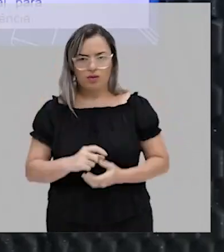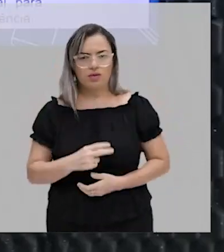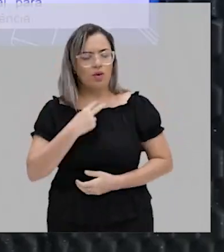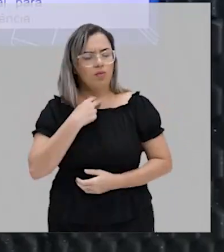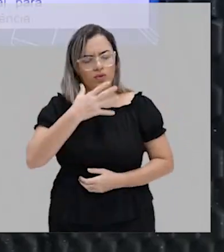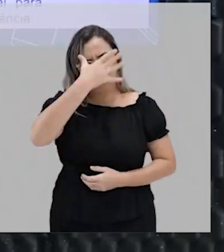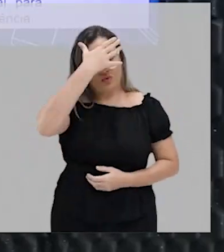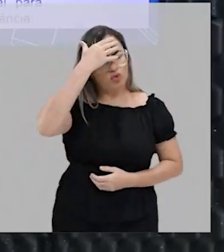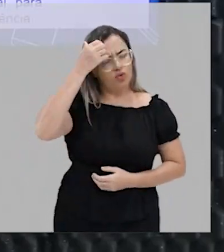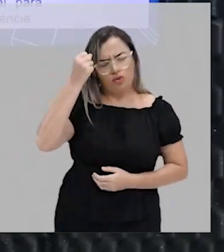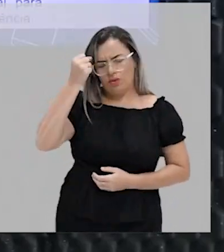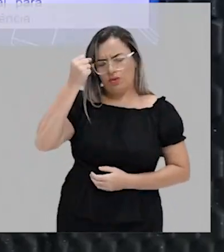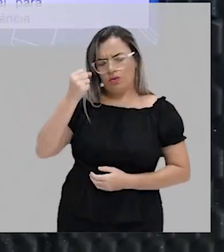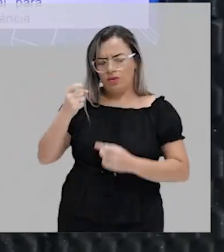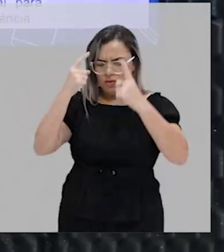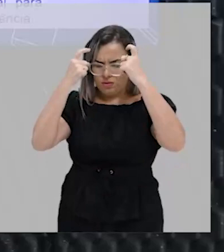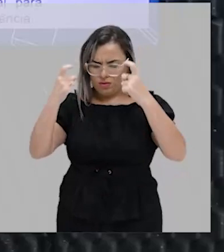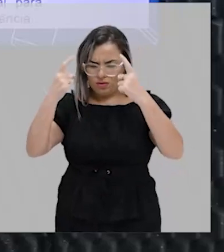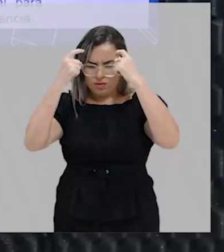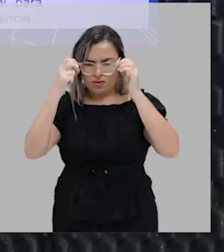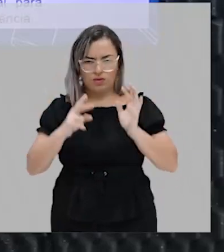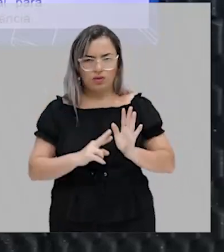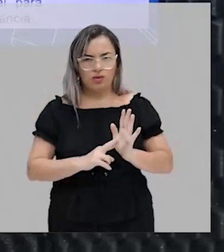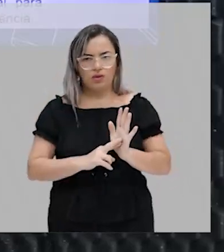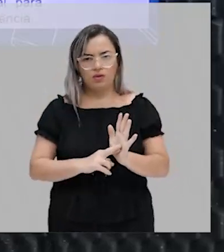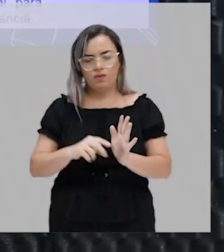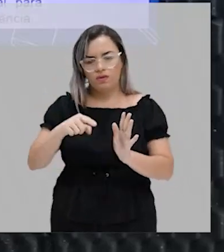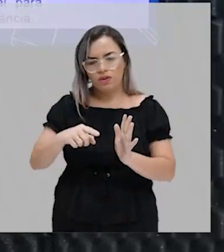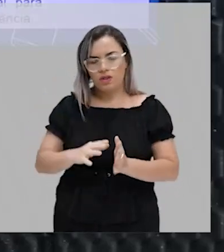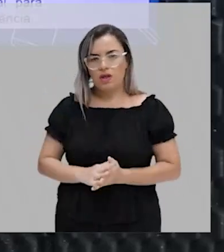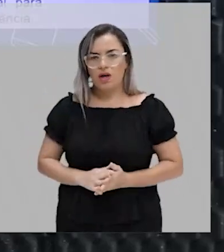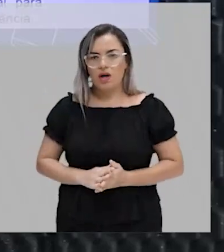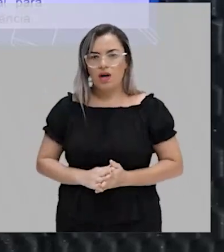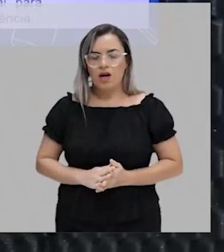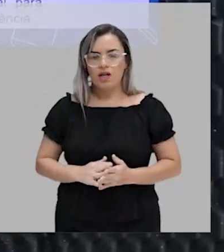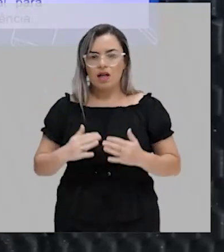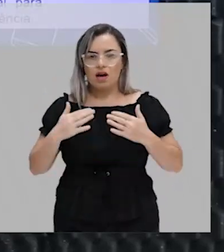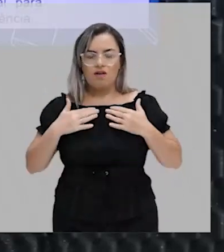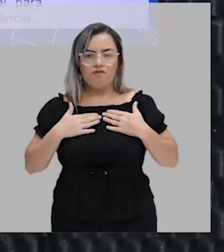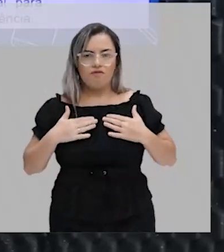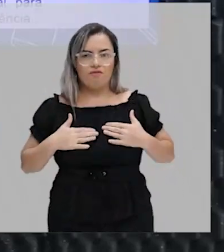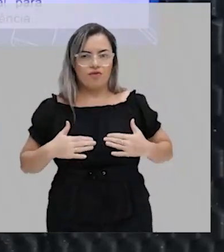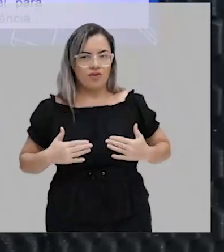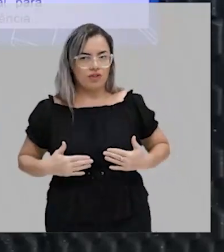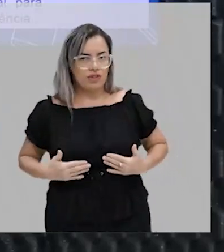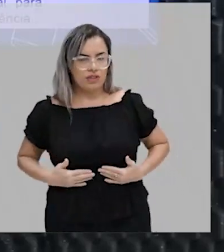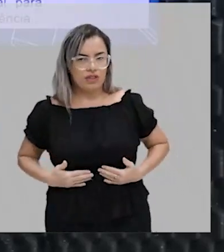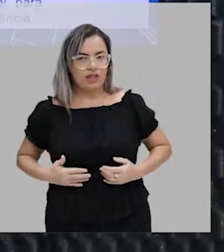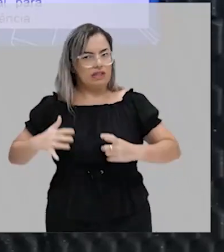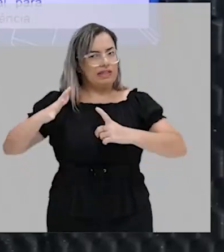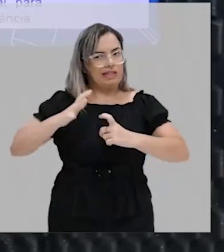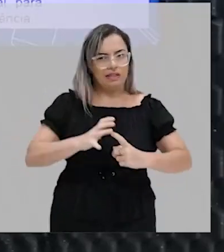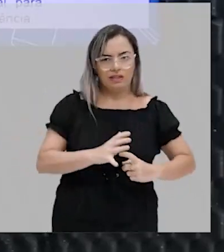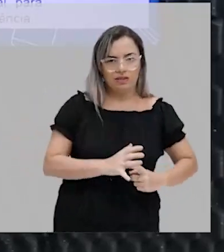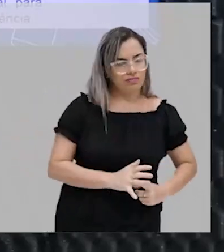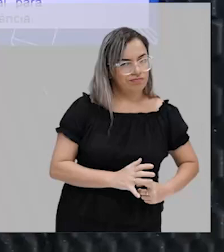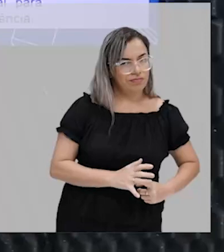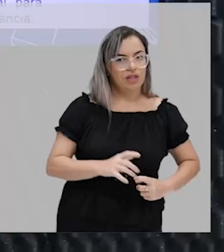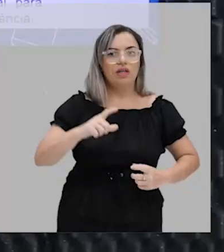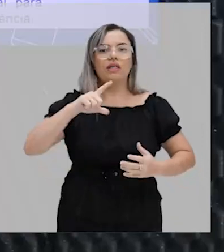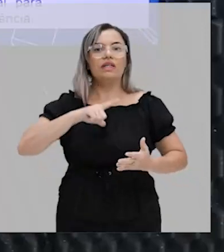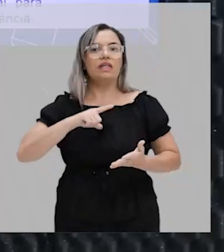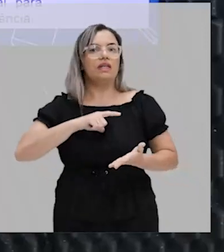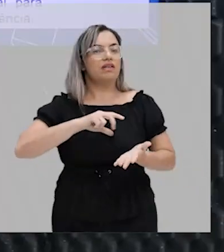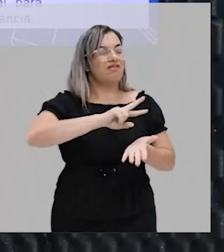disso. Violência não se demonstra apenas na chamada violência física, tá? A agressão. Existem variados tipos